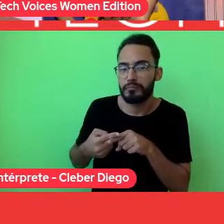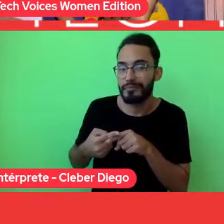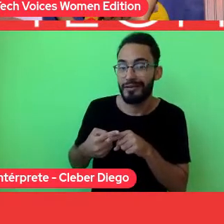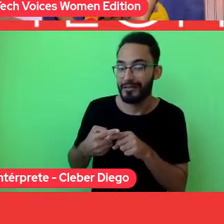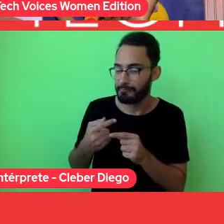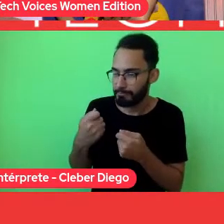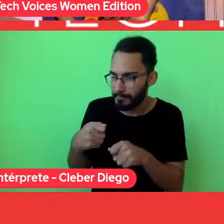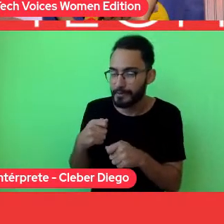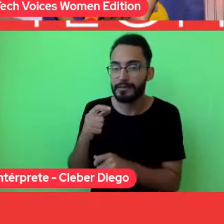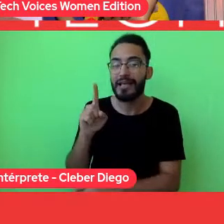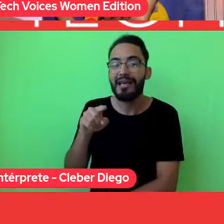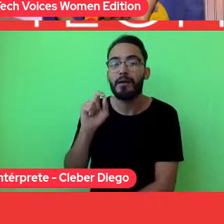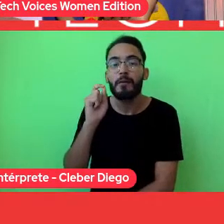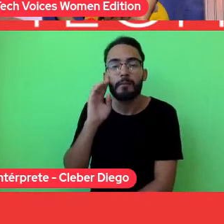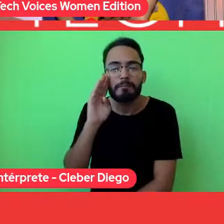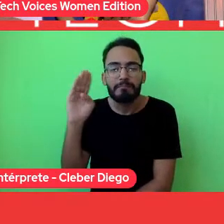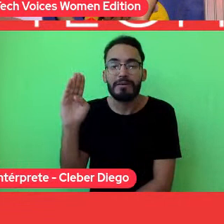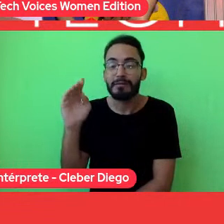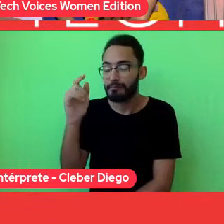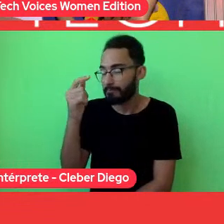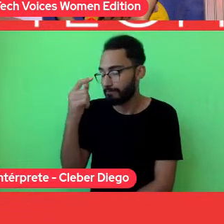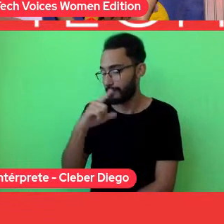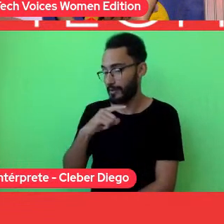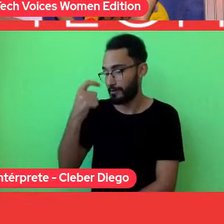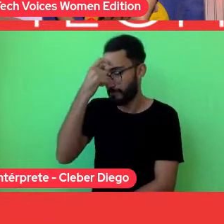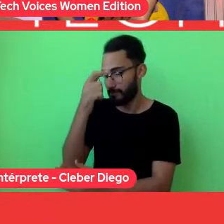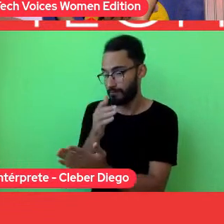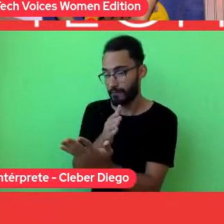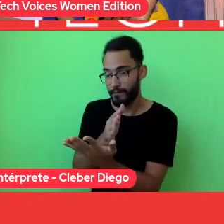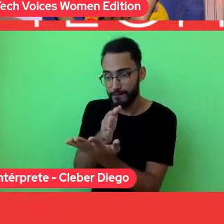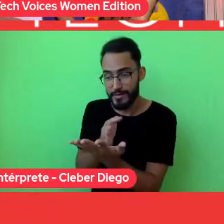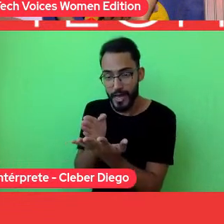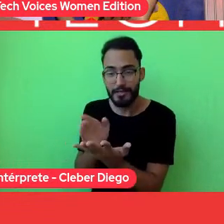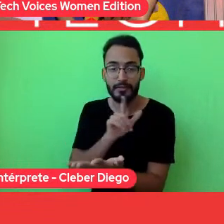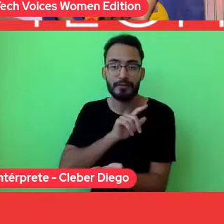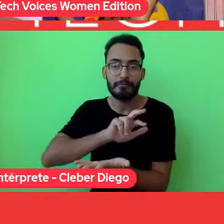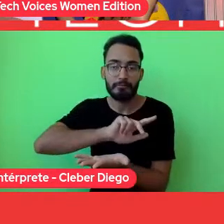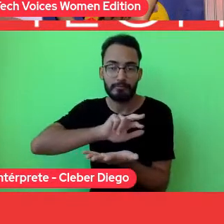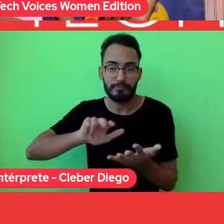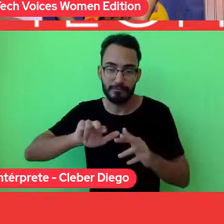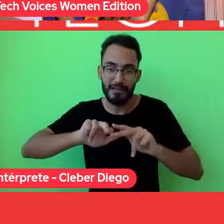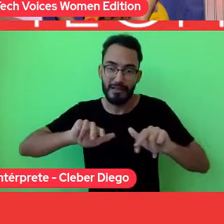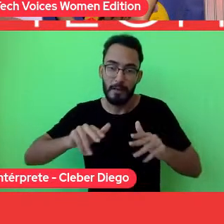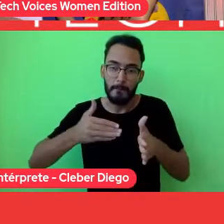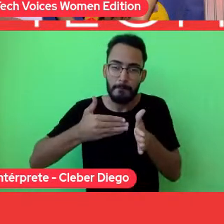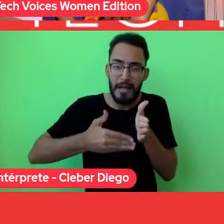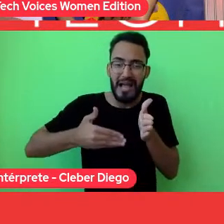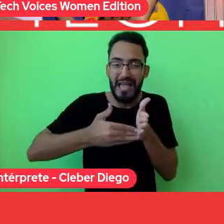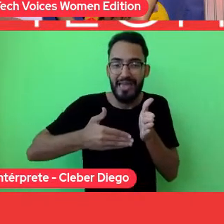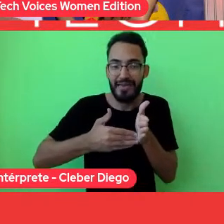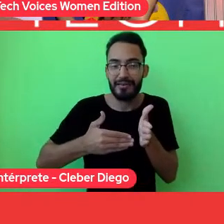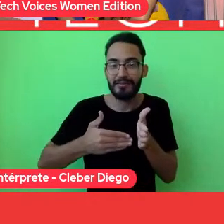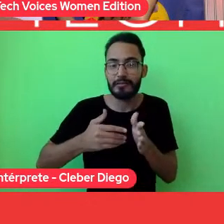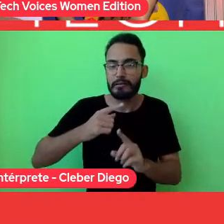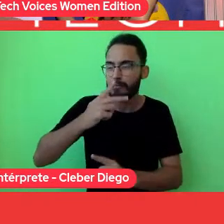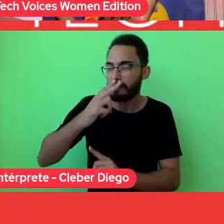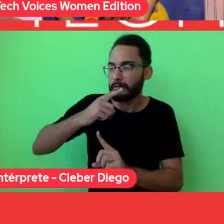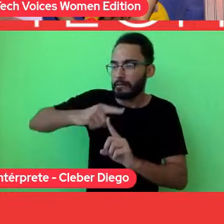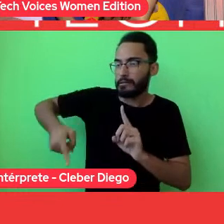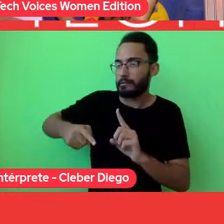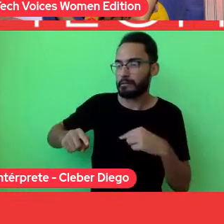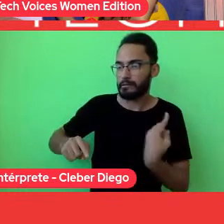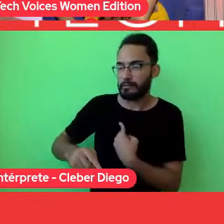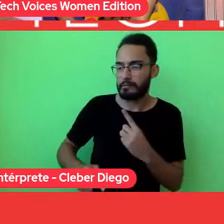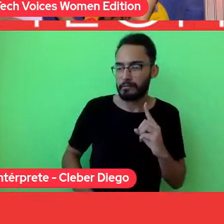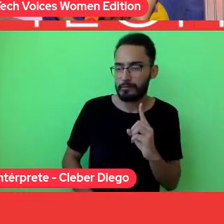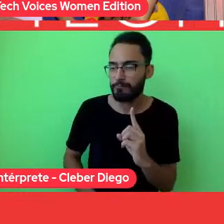questão do bias, né, dos vieses que eventualmente a gente tem, e isso são barreiras que muitas vezes impedem da gente fazer